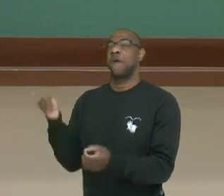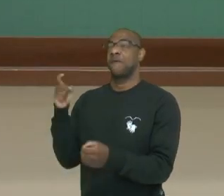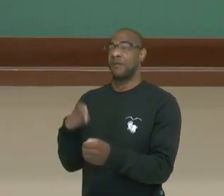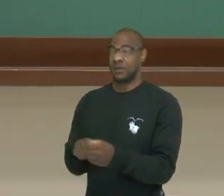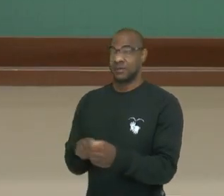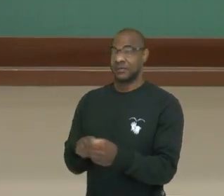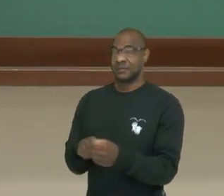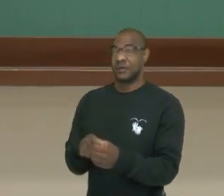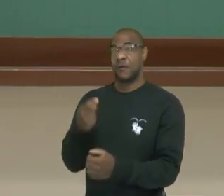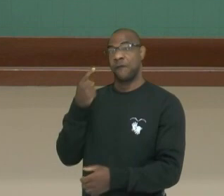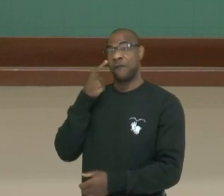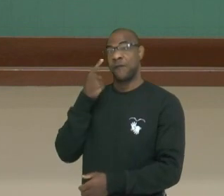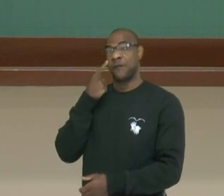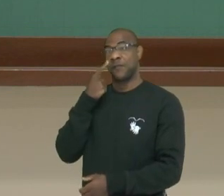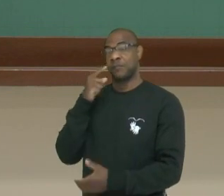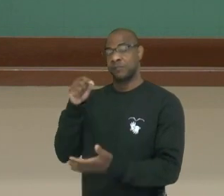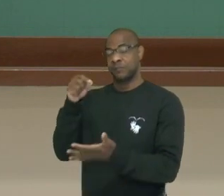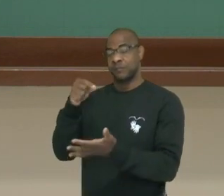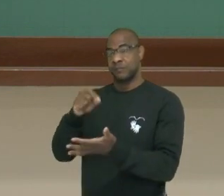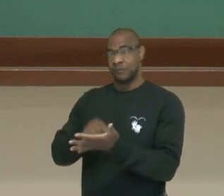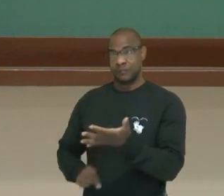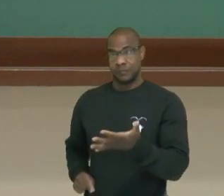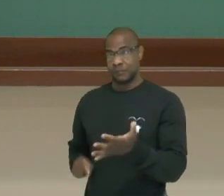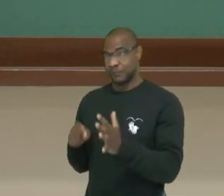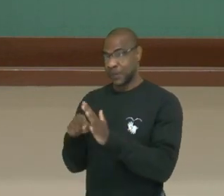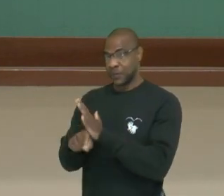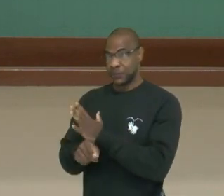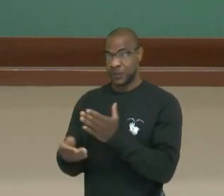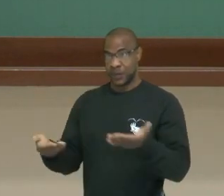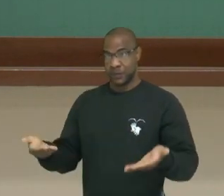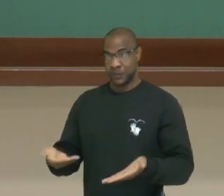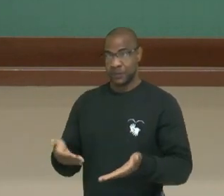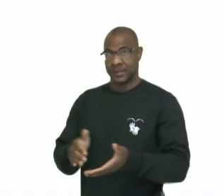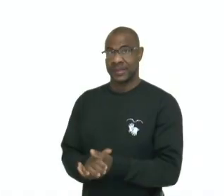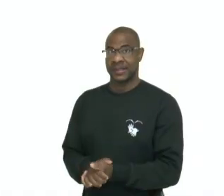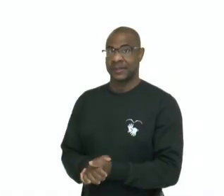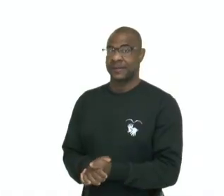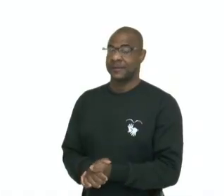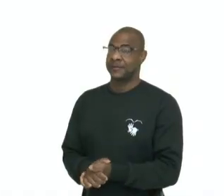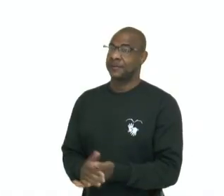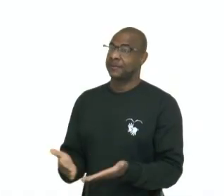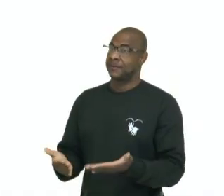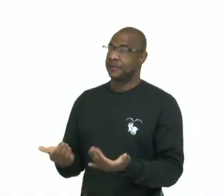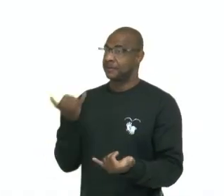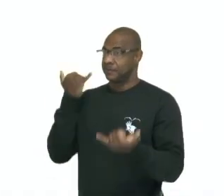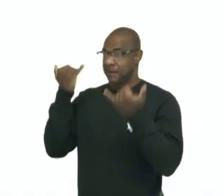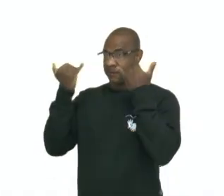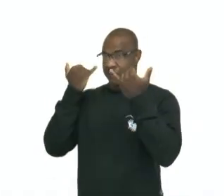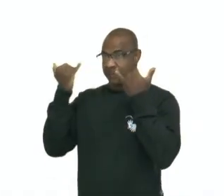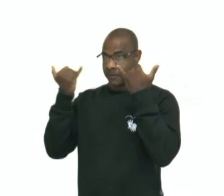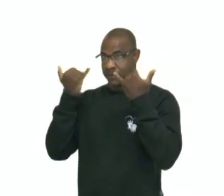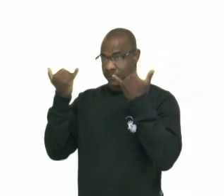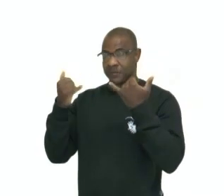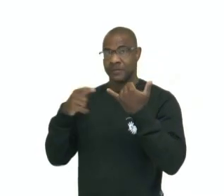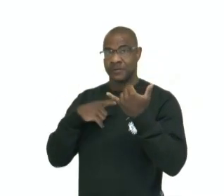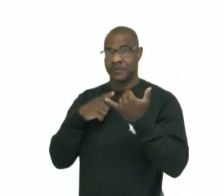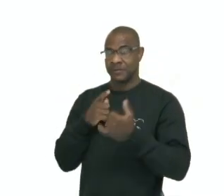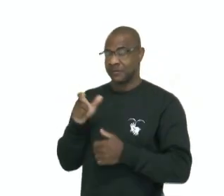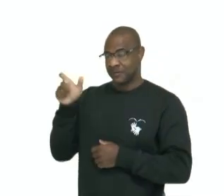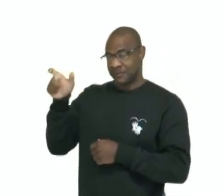Voltamos, vamos ver a correção desta pergunta. As informações biográficas do